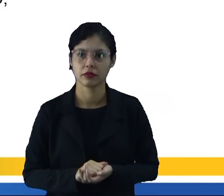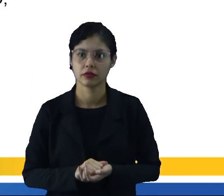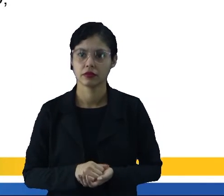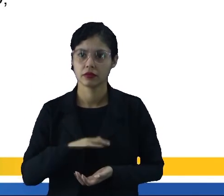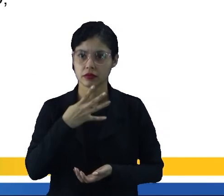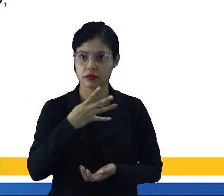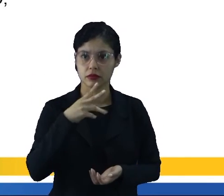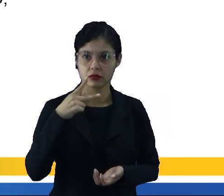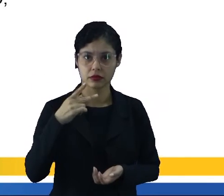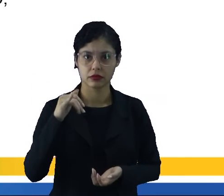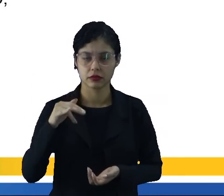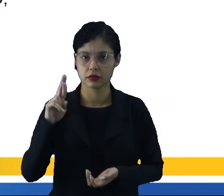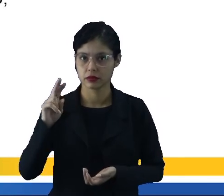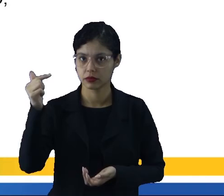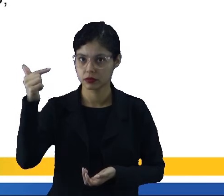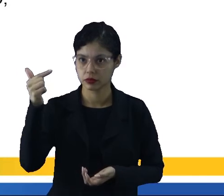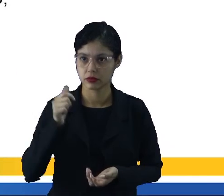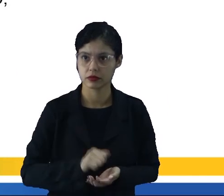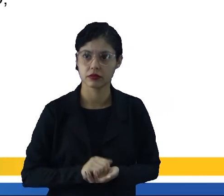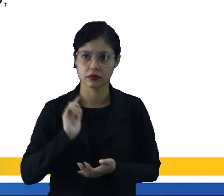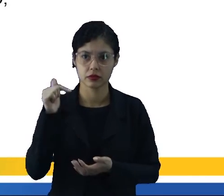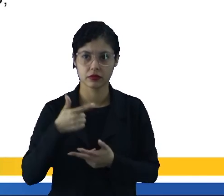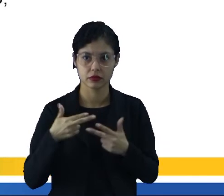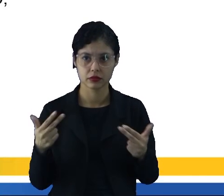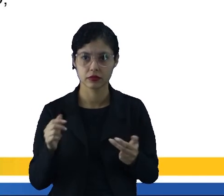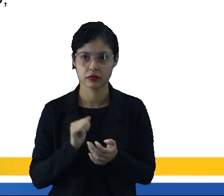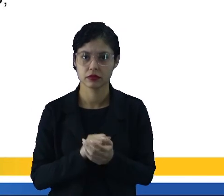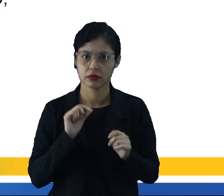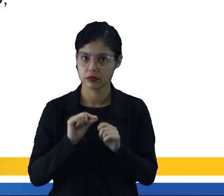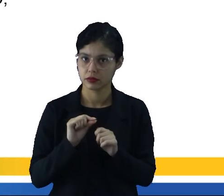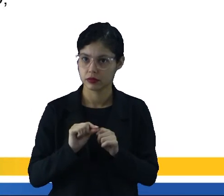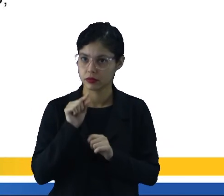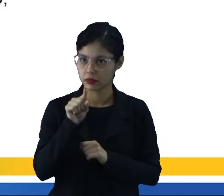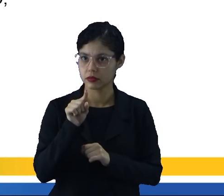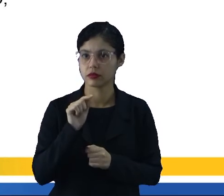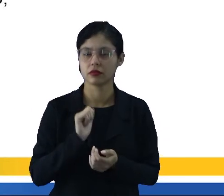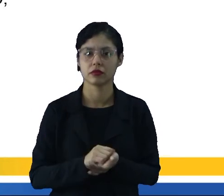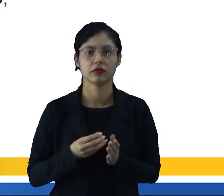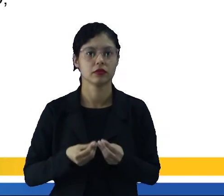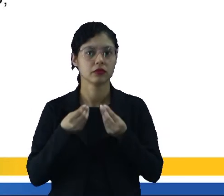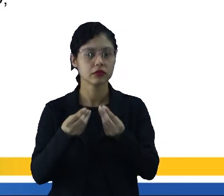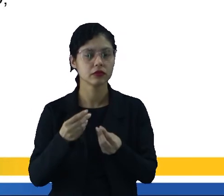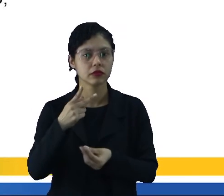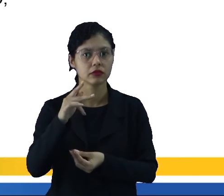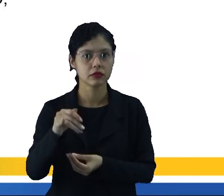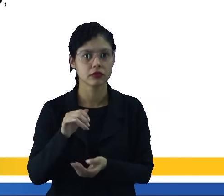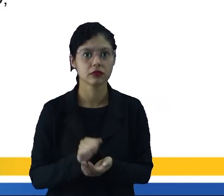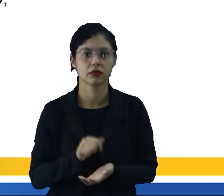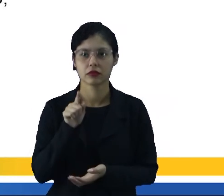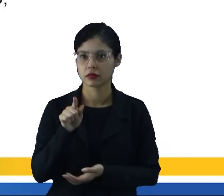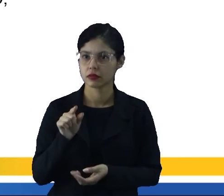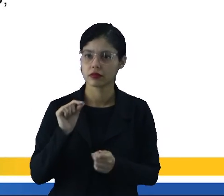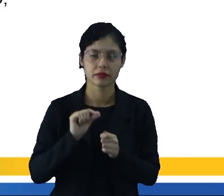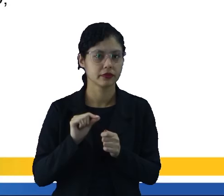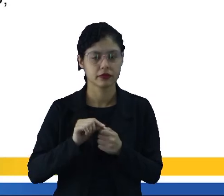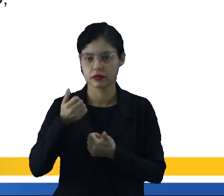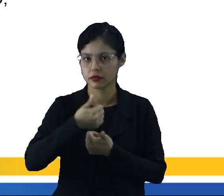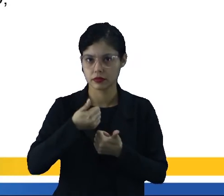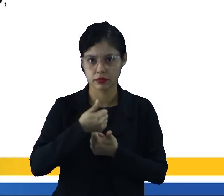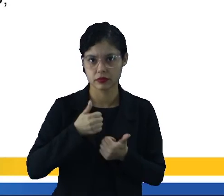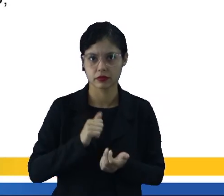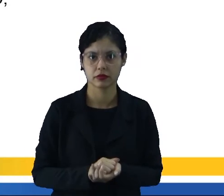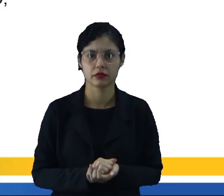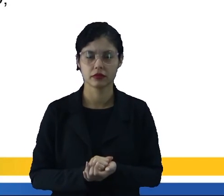4 p r ao quadrado outra coisa aqui não foi dado o Então você não vai fazer a substituição